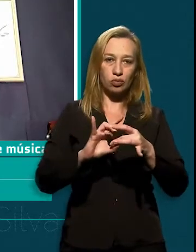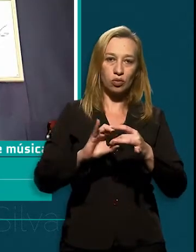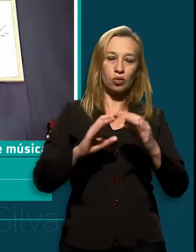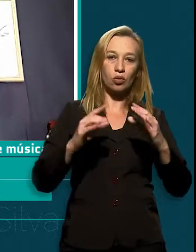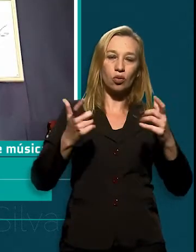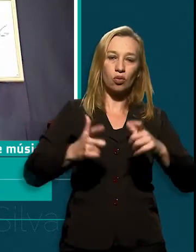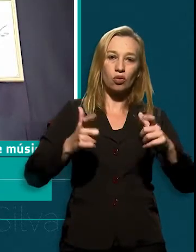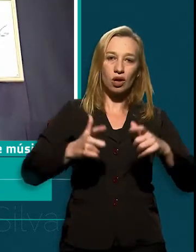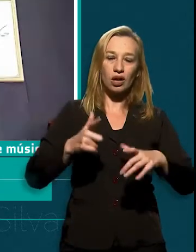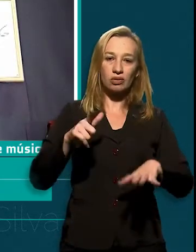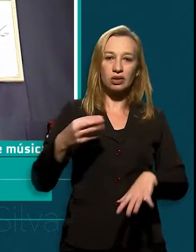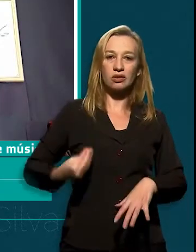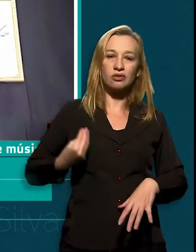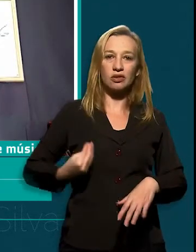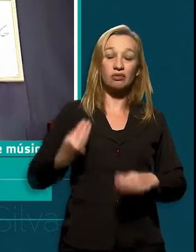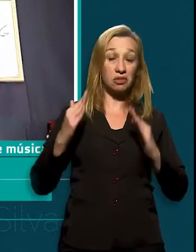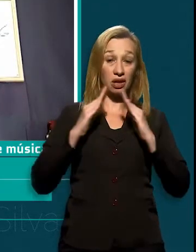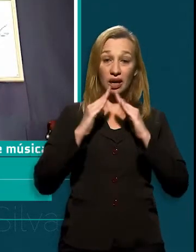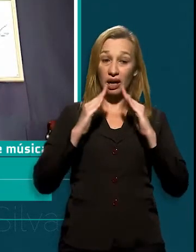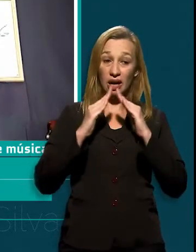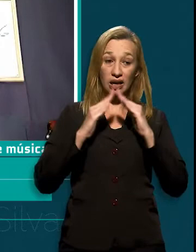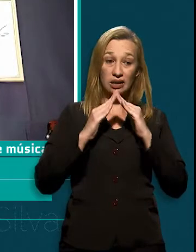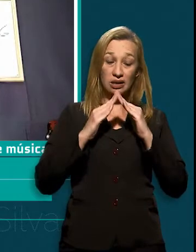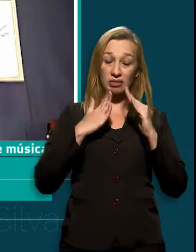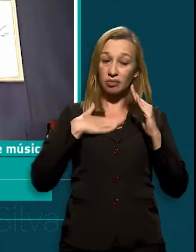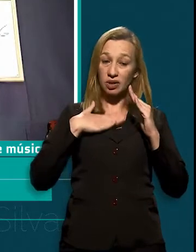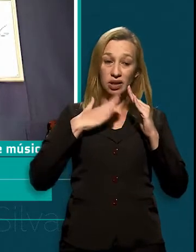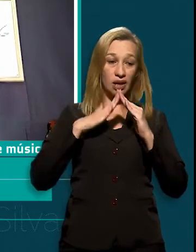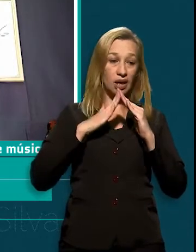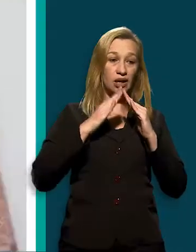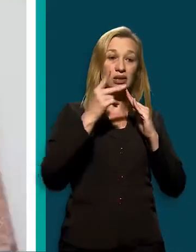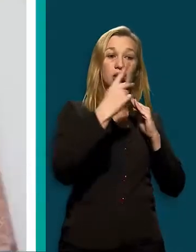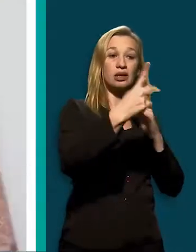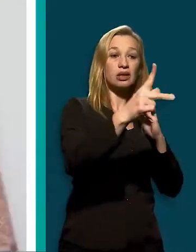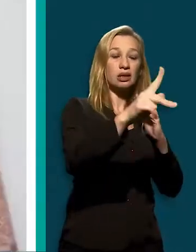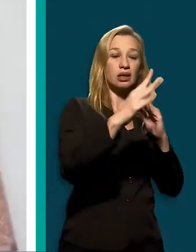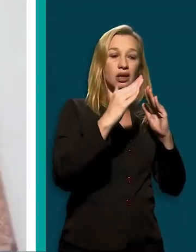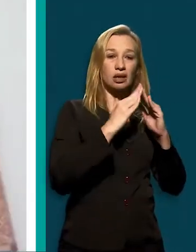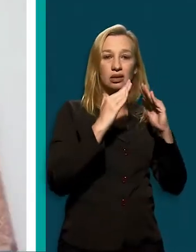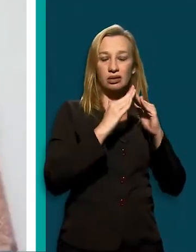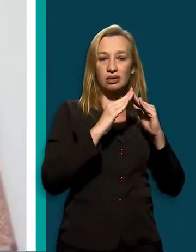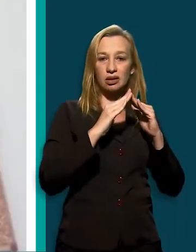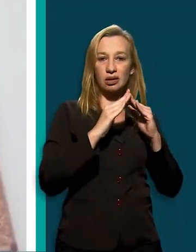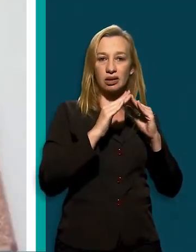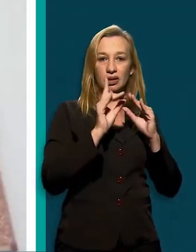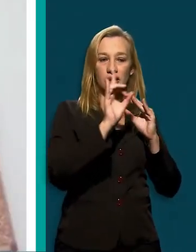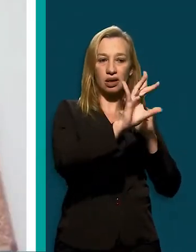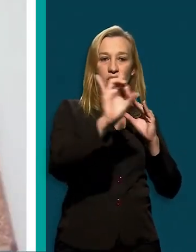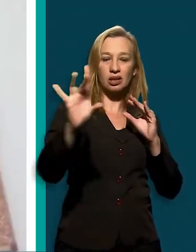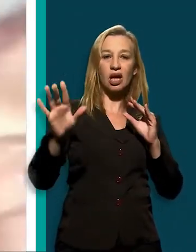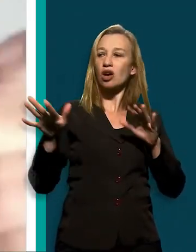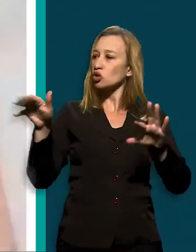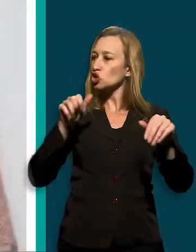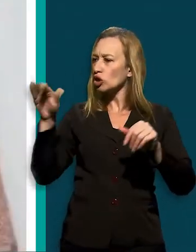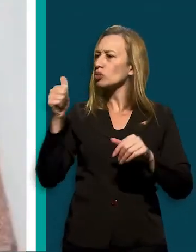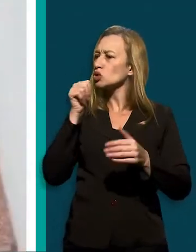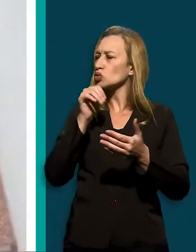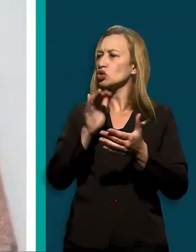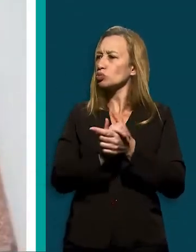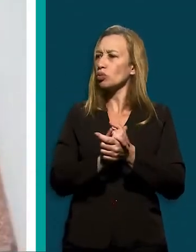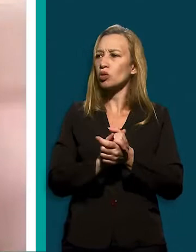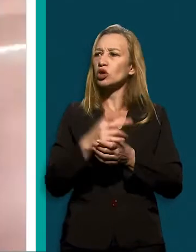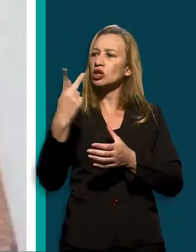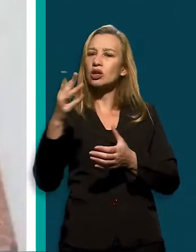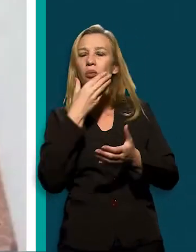oponente. Eu aqui da minha casa e ele da casa dele. Né? Aí eu começo a falar, olha, chama sua